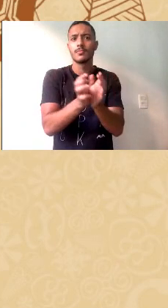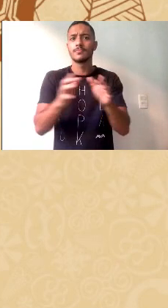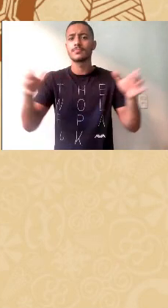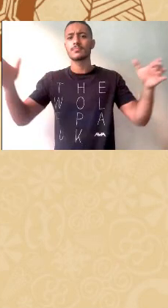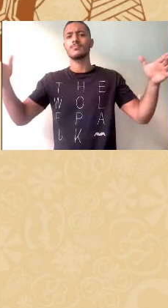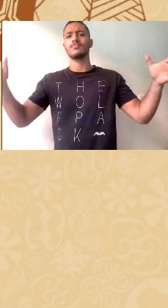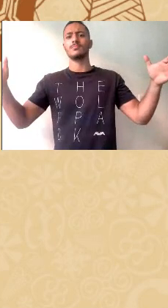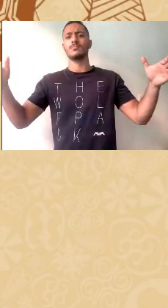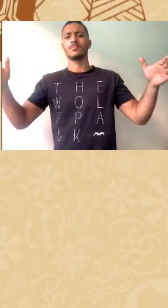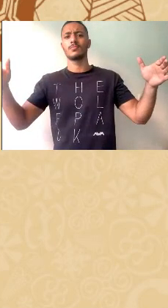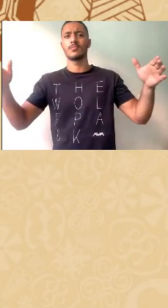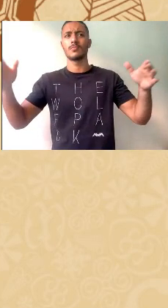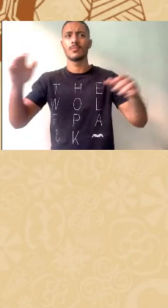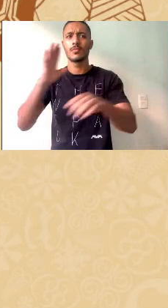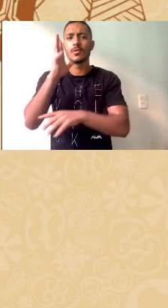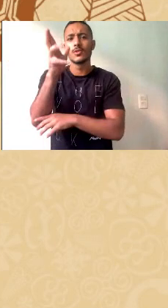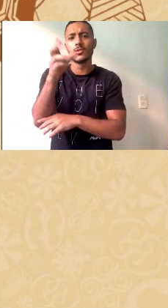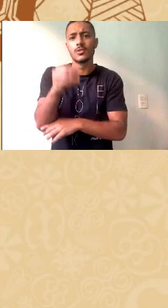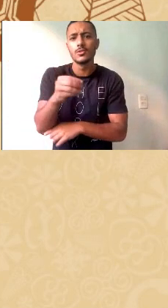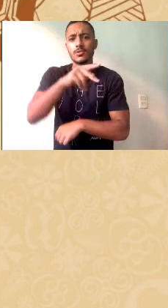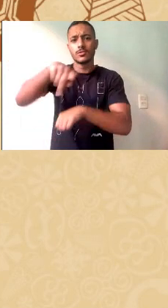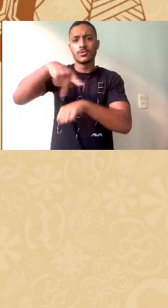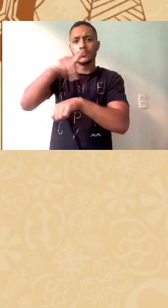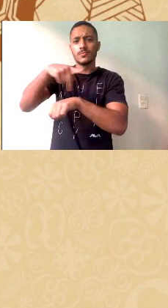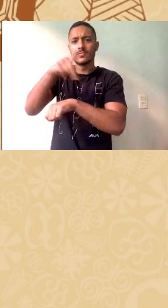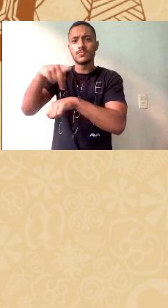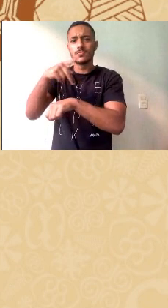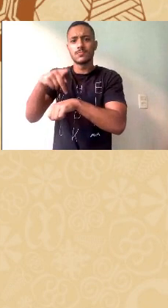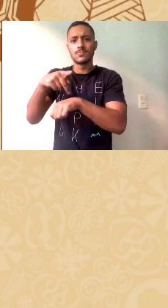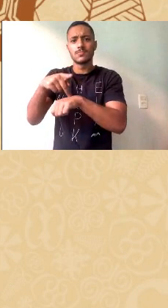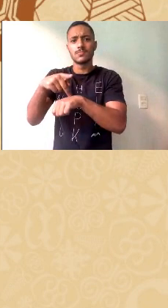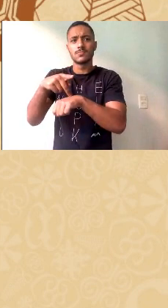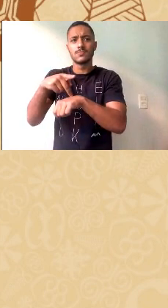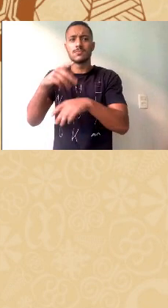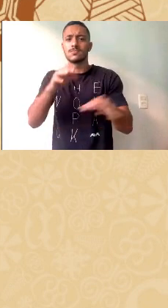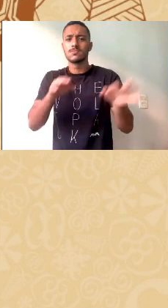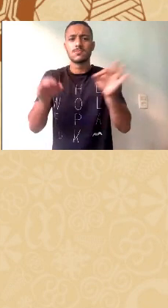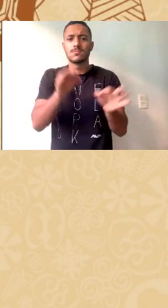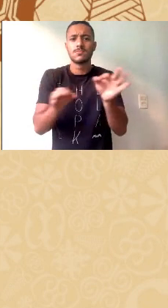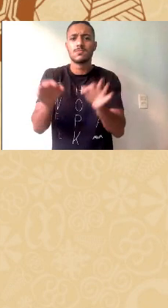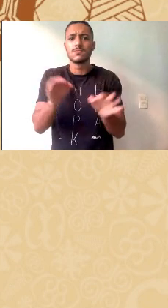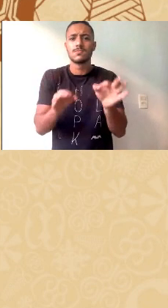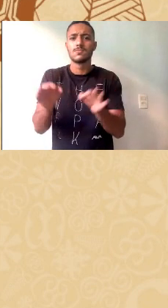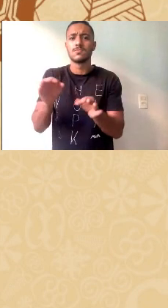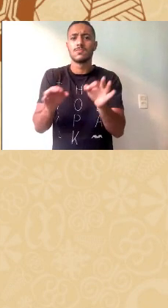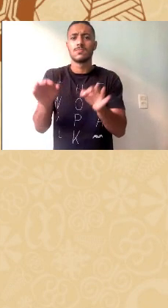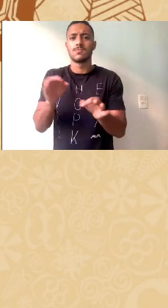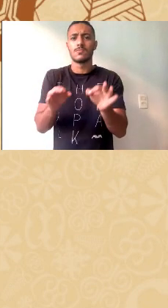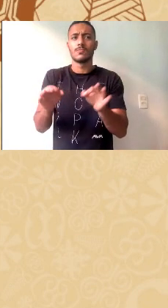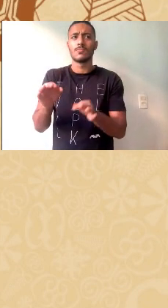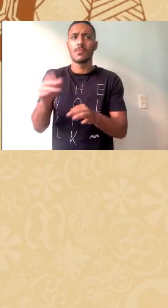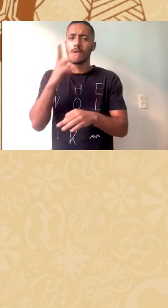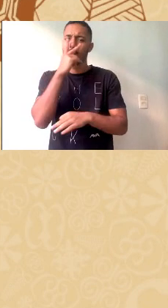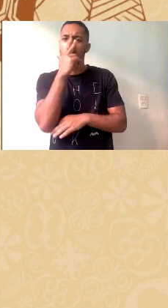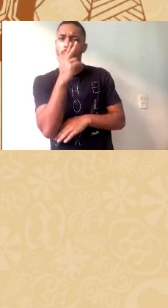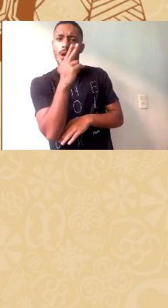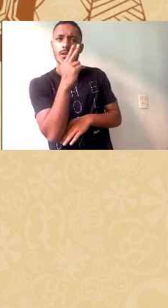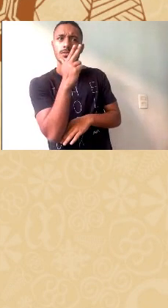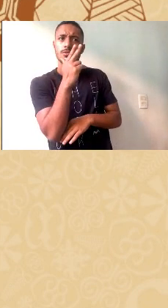país, desenvolveu um nível de organização, né, que a gente acha que... promovendo